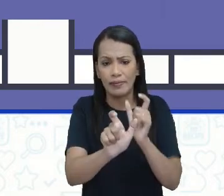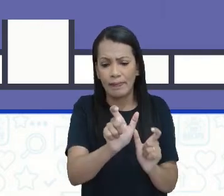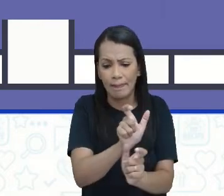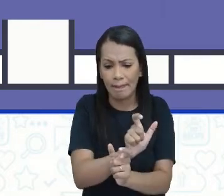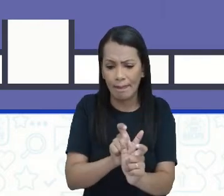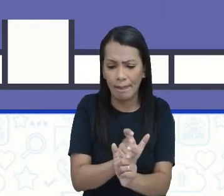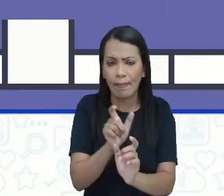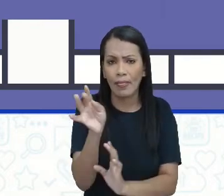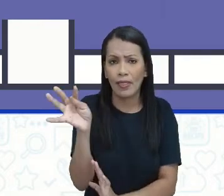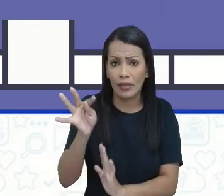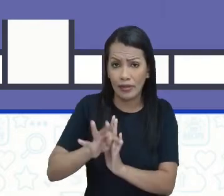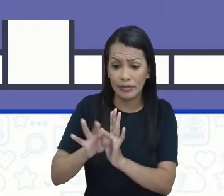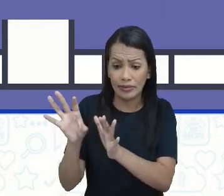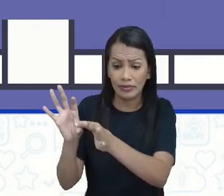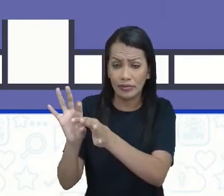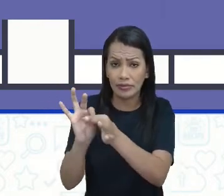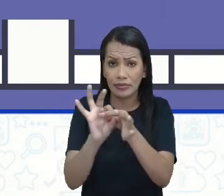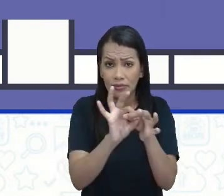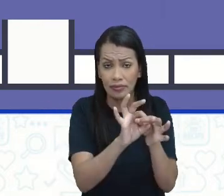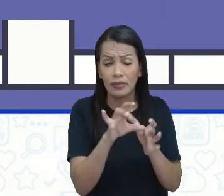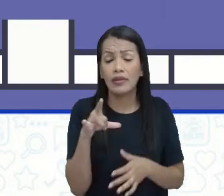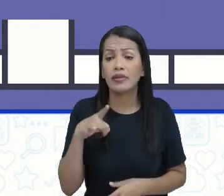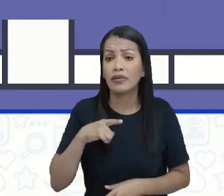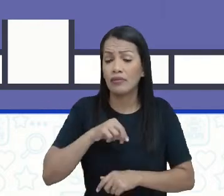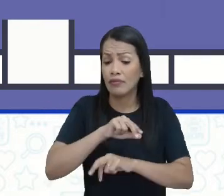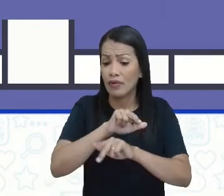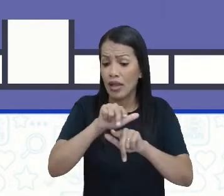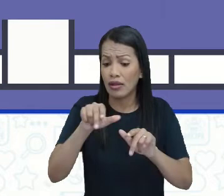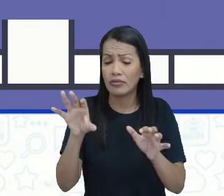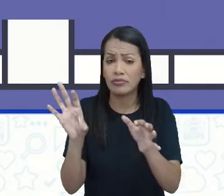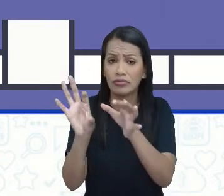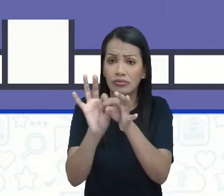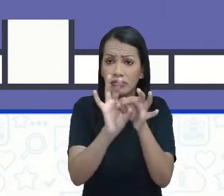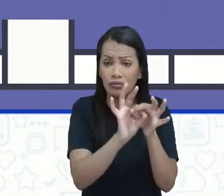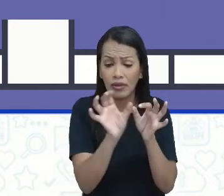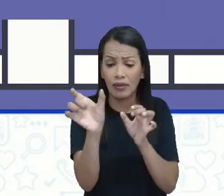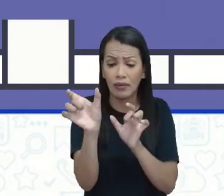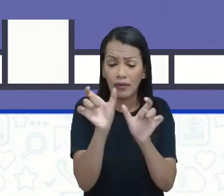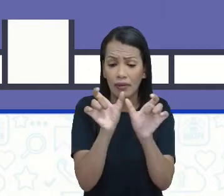todo interrelacionado. Então, eu tenho várias partes menores, como